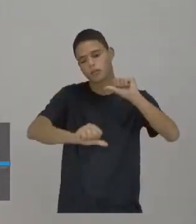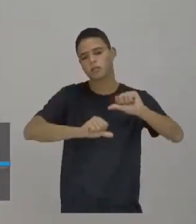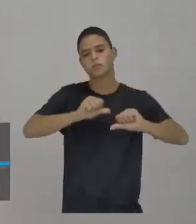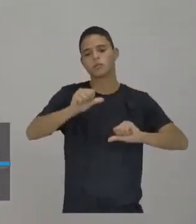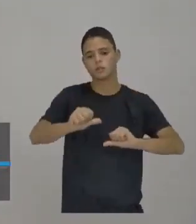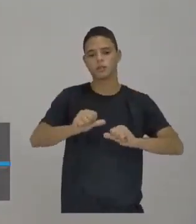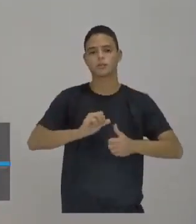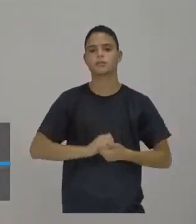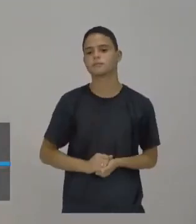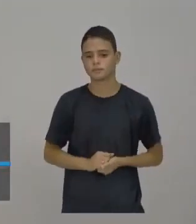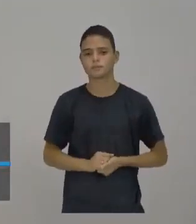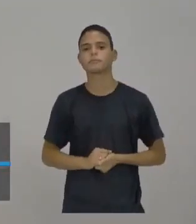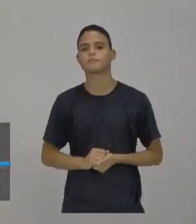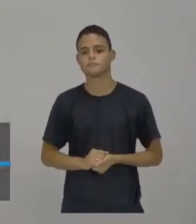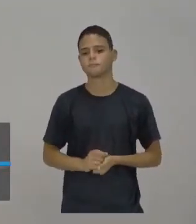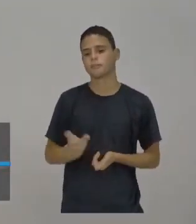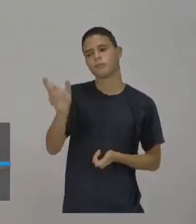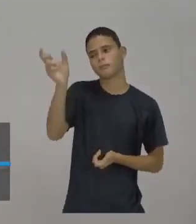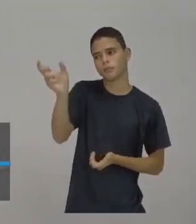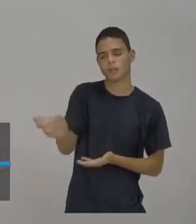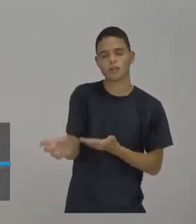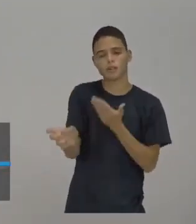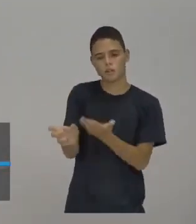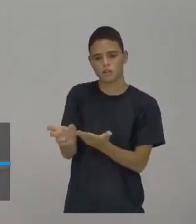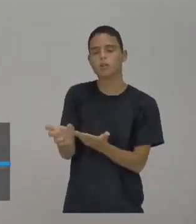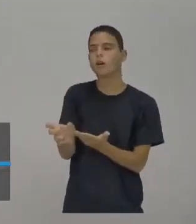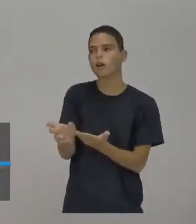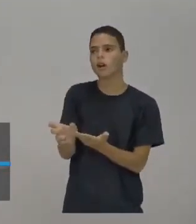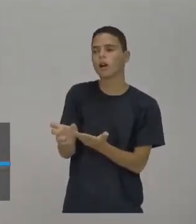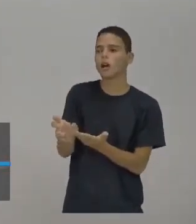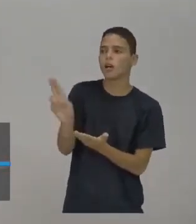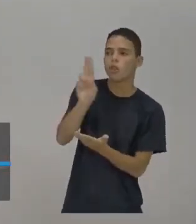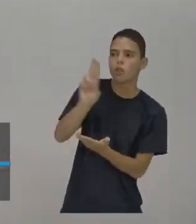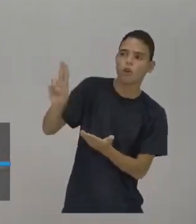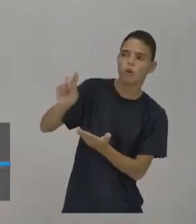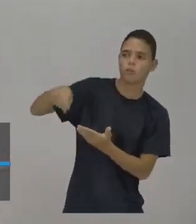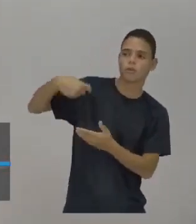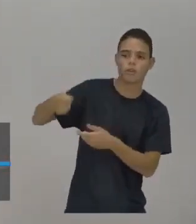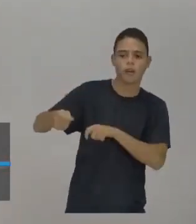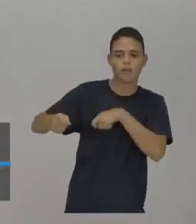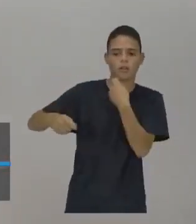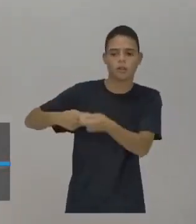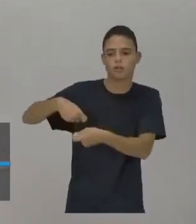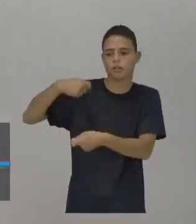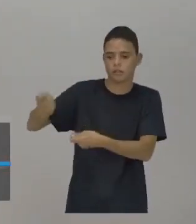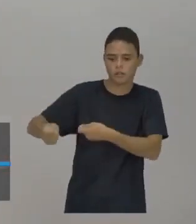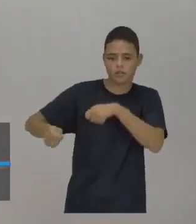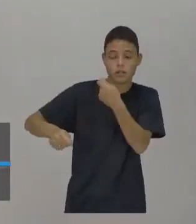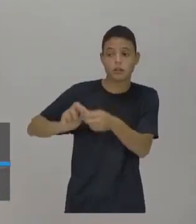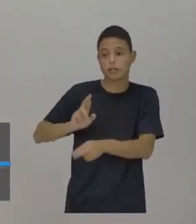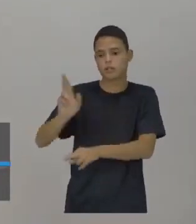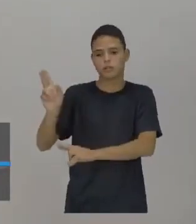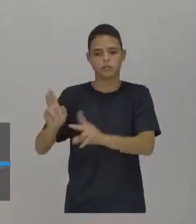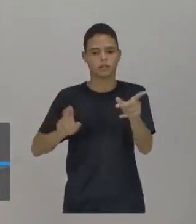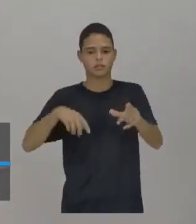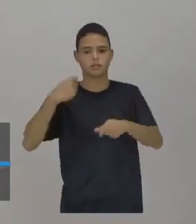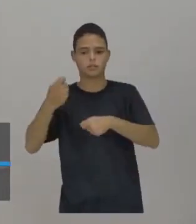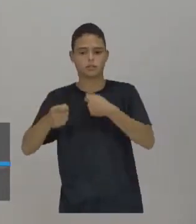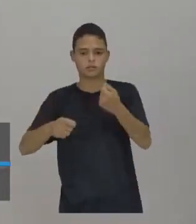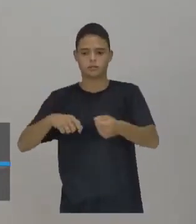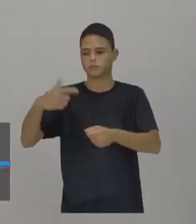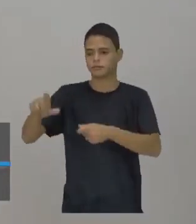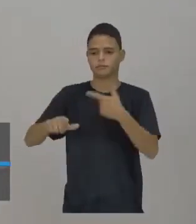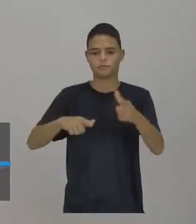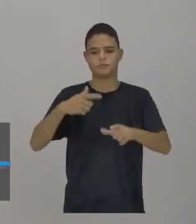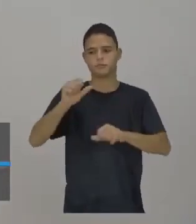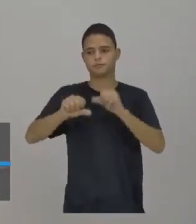palavra Flamengo, ele coloca apelidos no time para que possa ter coesão. E em vez de repetir geração canguru nesse texto, ele foi